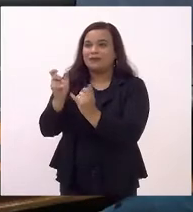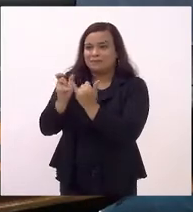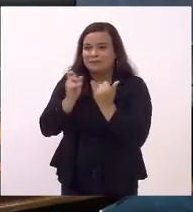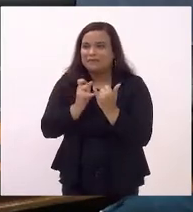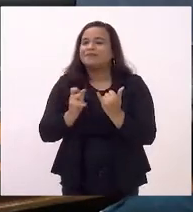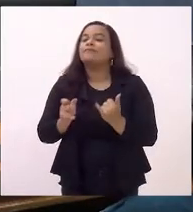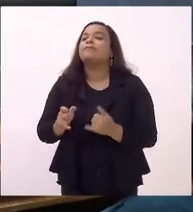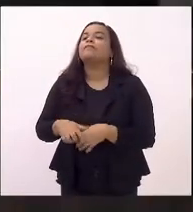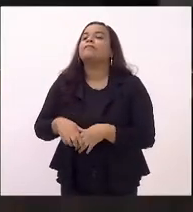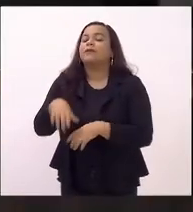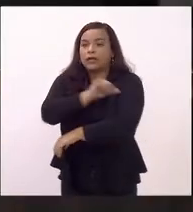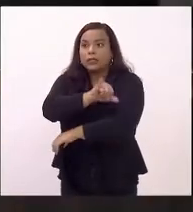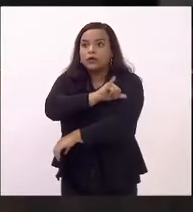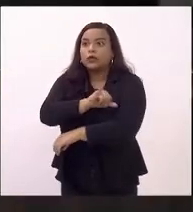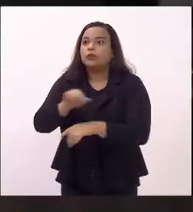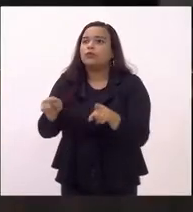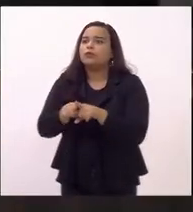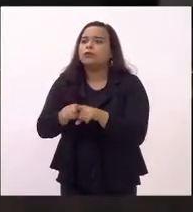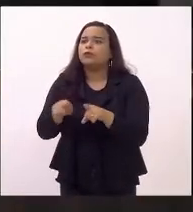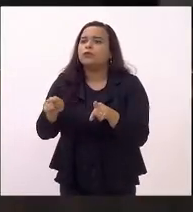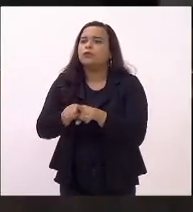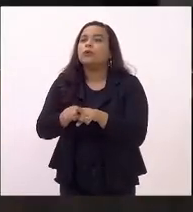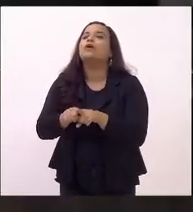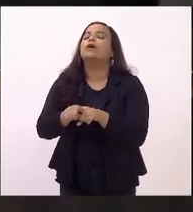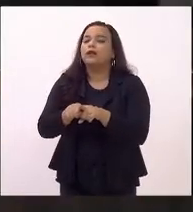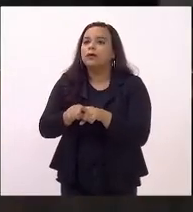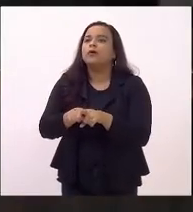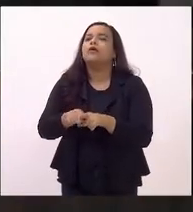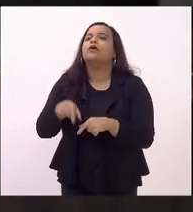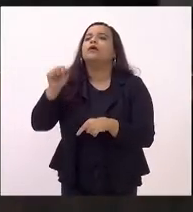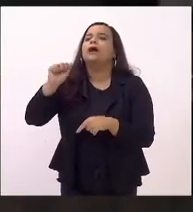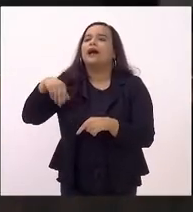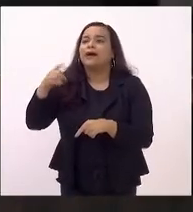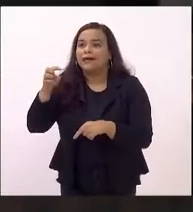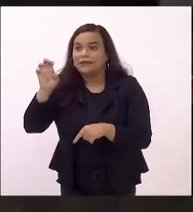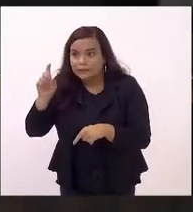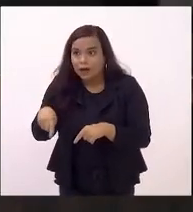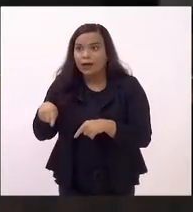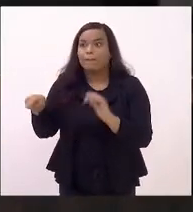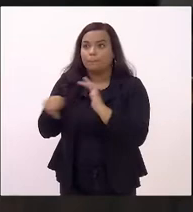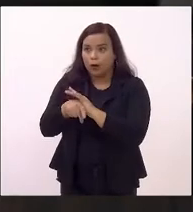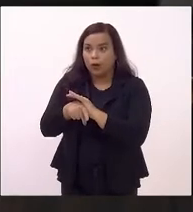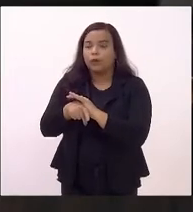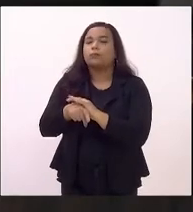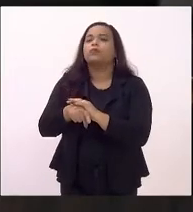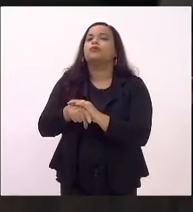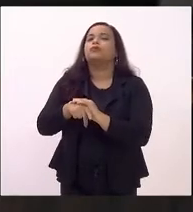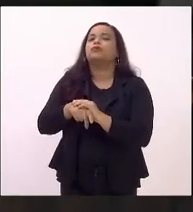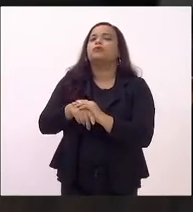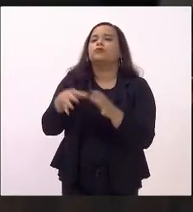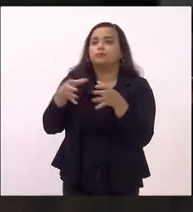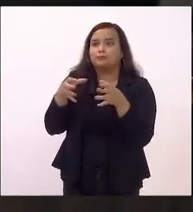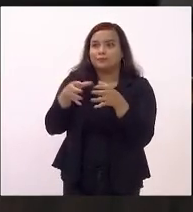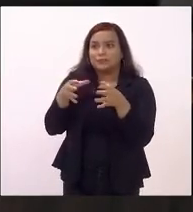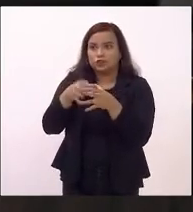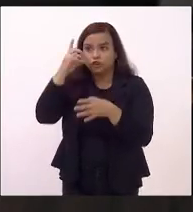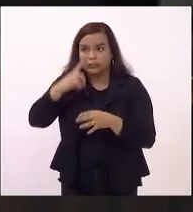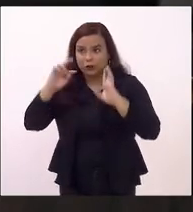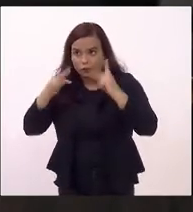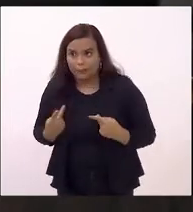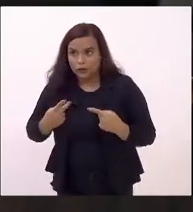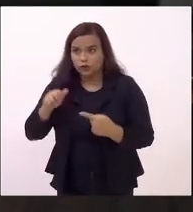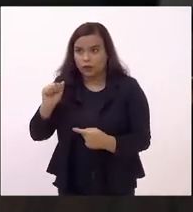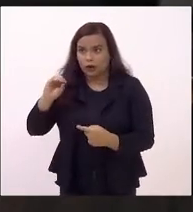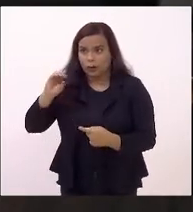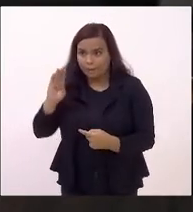de André Rangel de Souza Nunes, membro da Comissão de Direitos Humanos da OAB, e de Franklin de Almeida